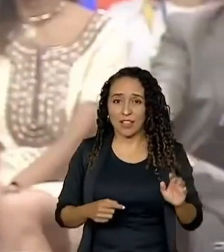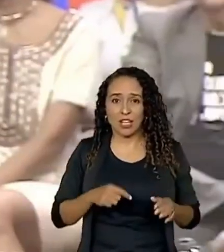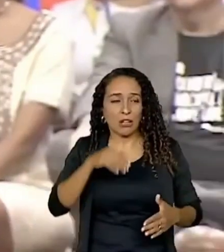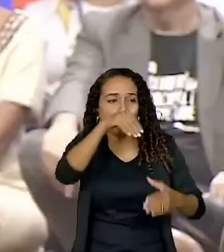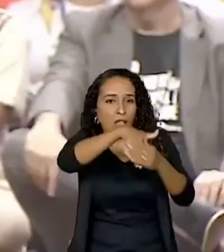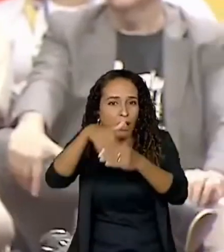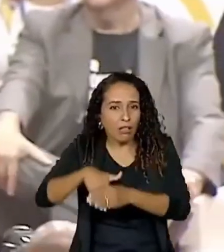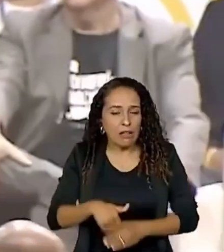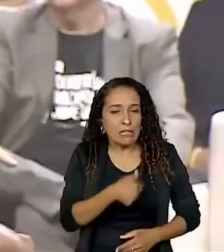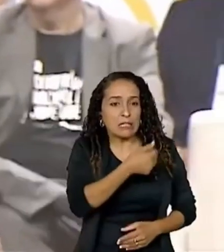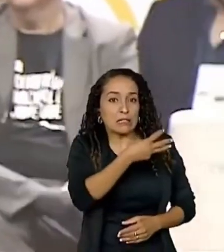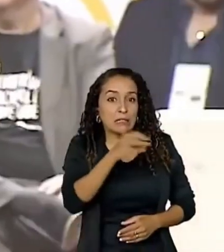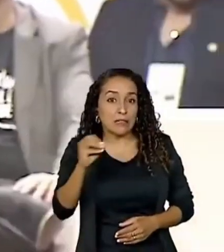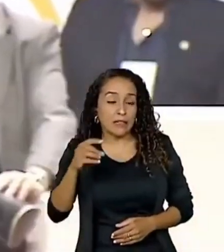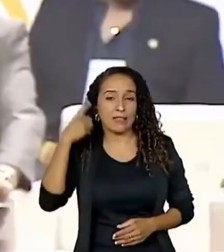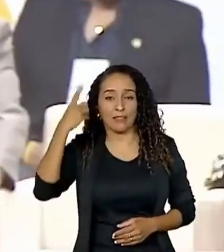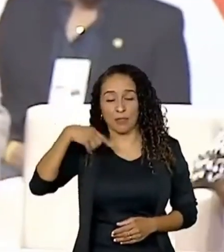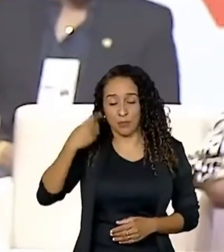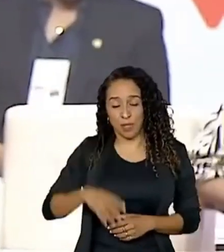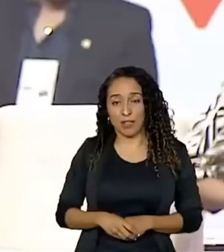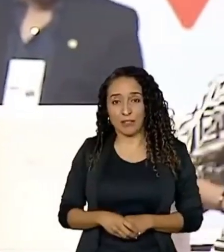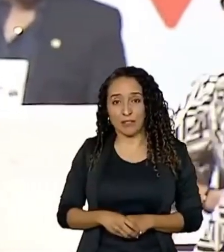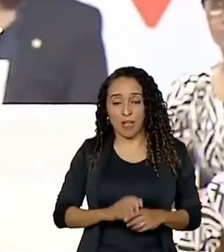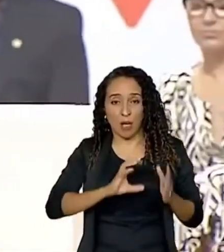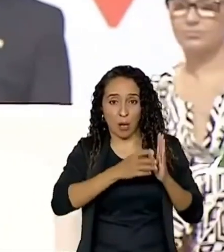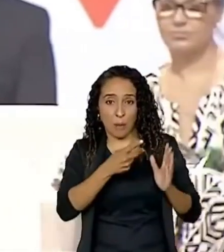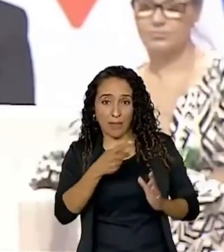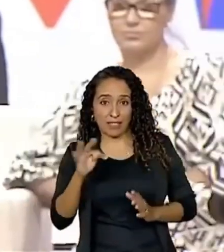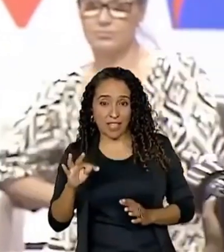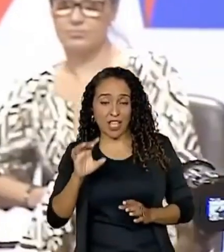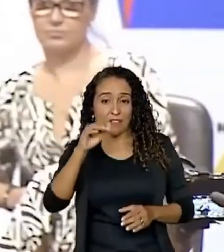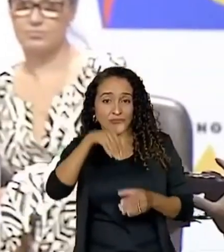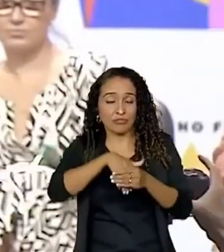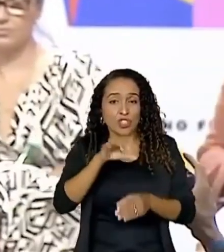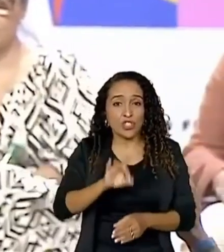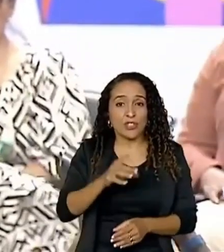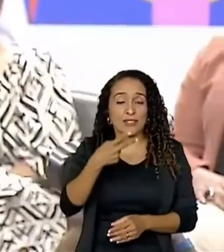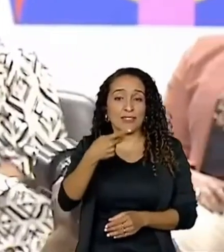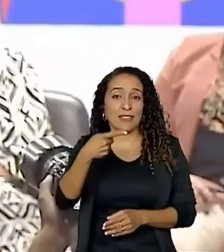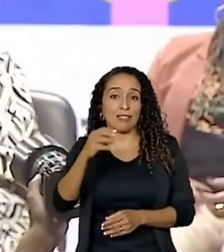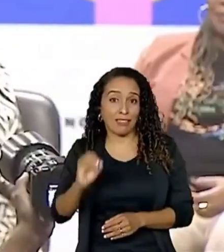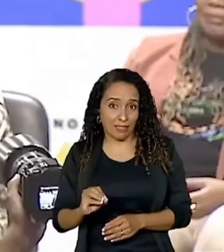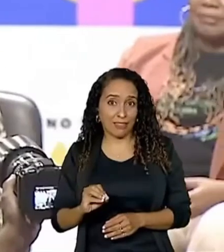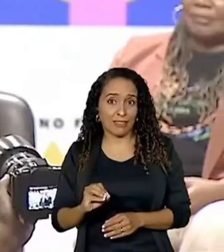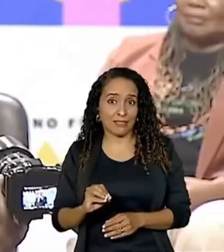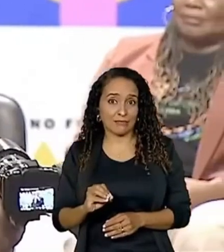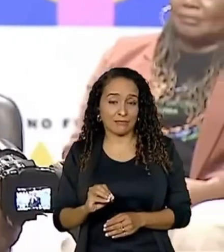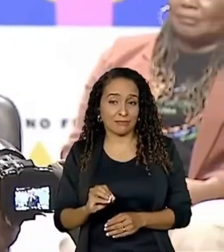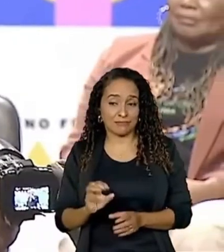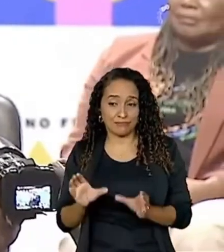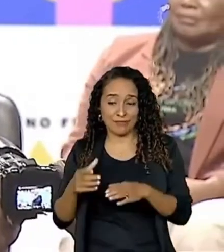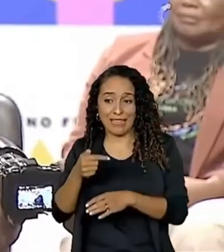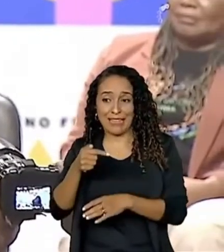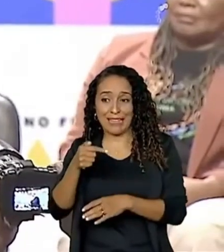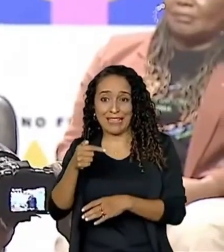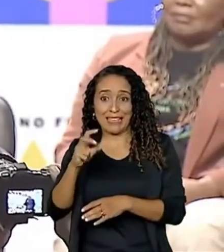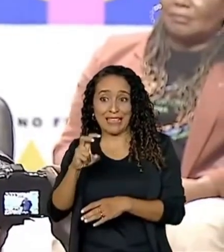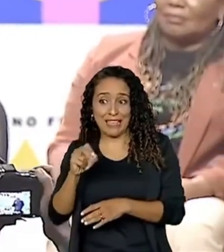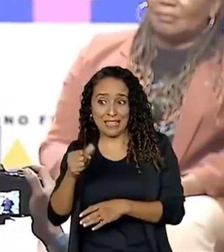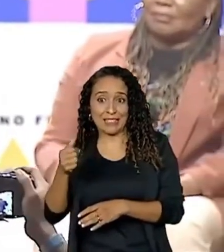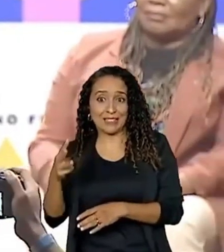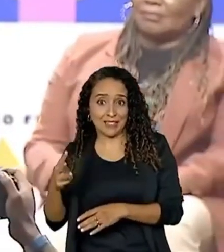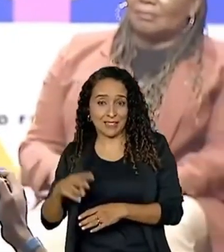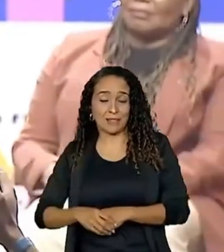elegemos 130 deputados. O PT elegeu só 70, num parlamento de 513. O